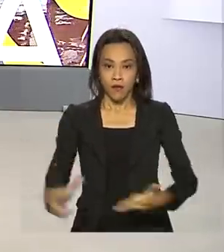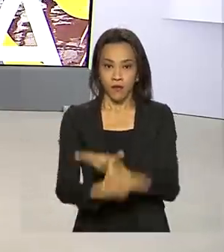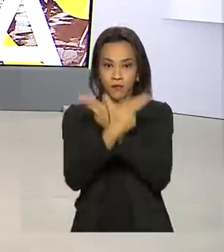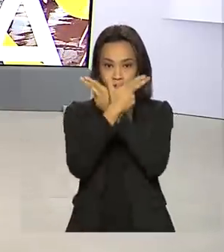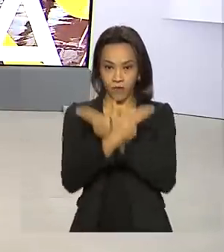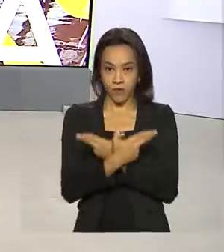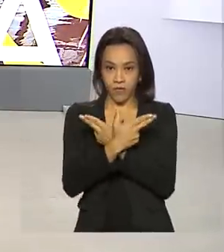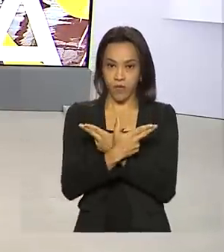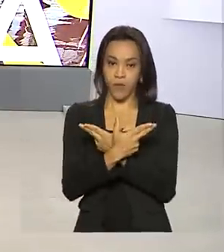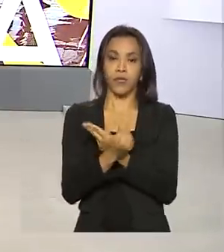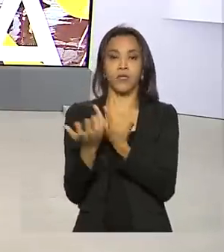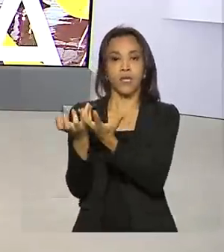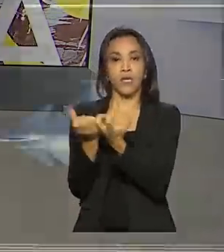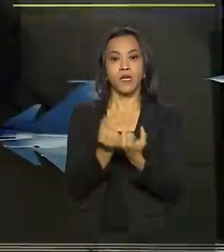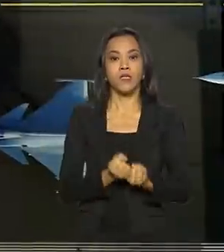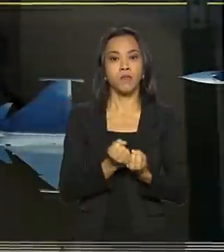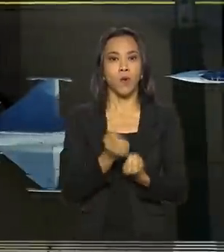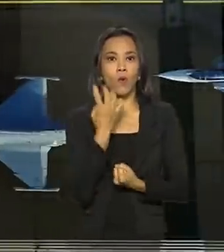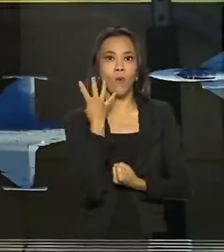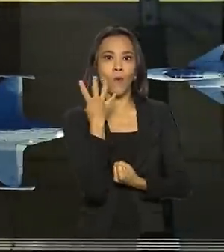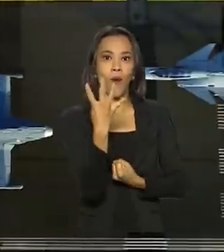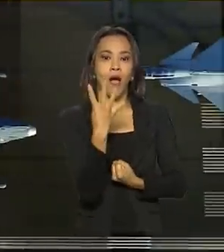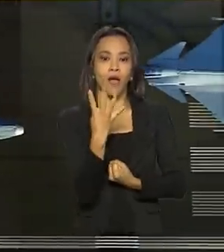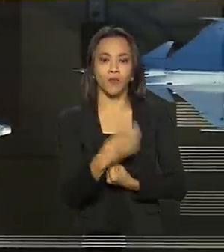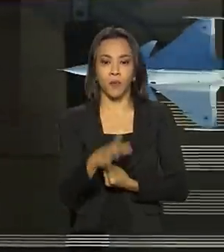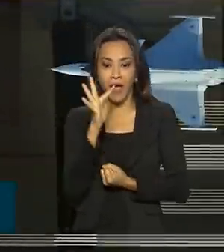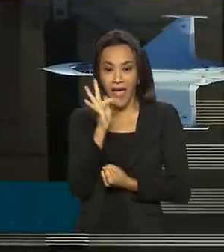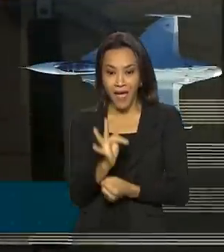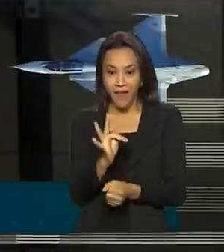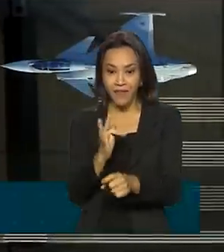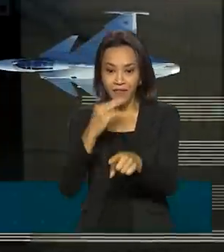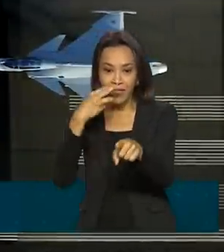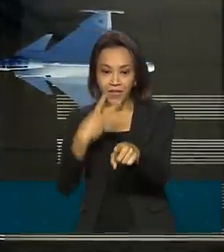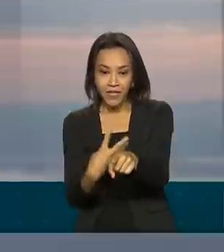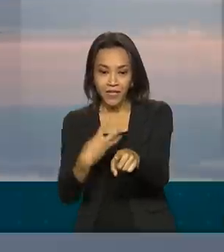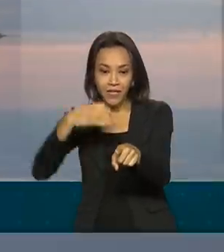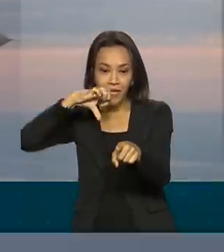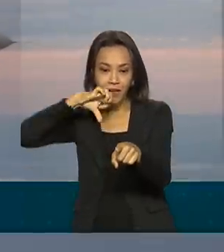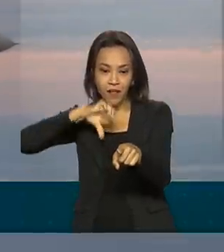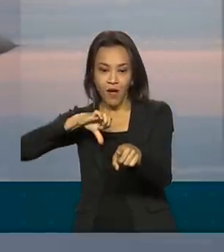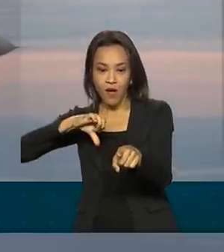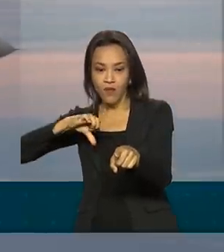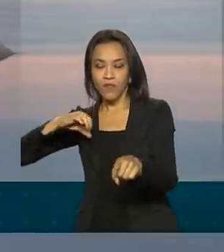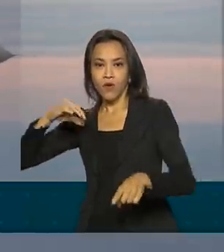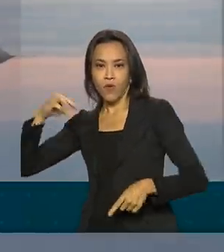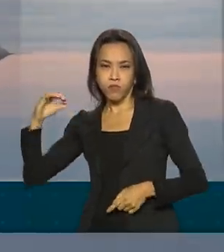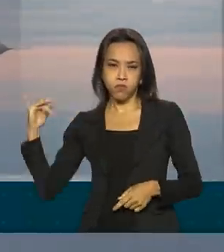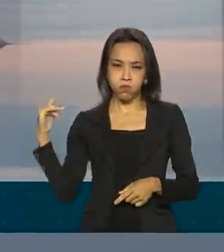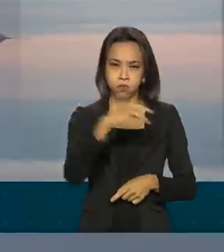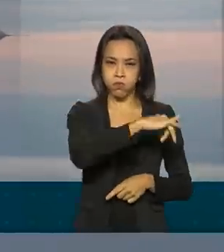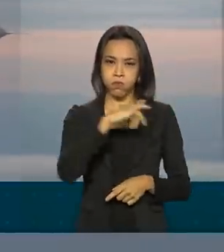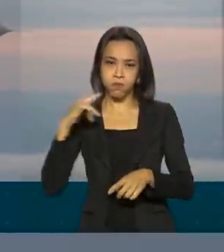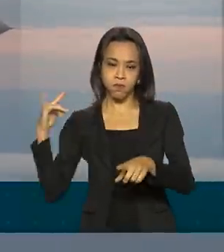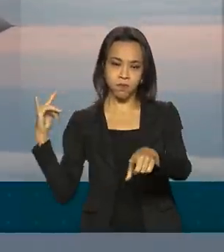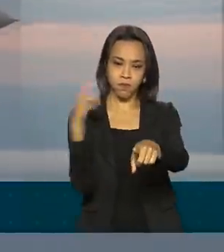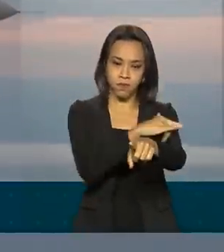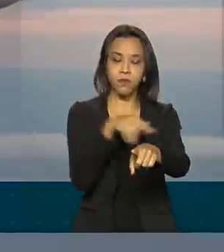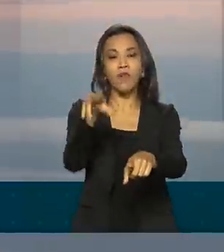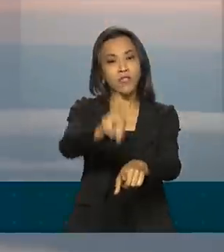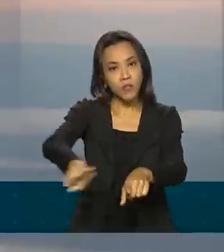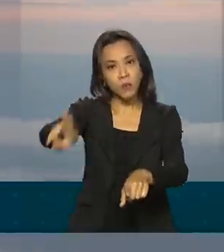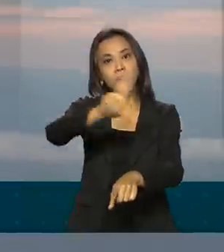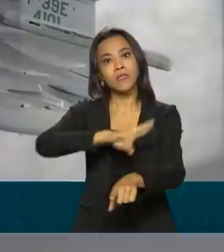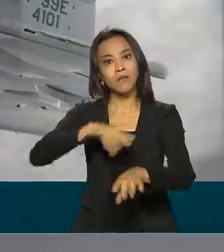recebeu as quatro primeiras aeronaves f-39 gripen os equipamentos militares vão ser o principal instrumento